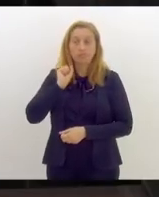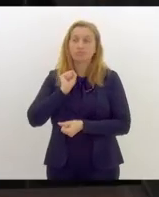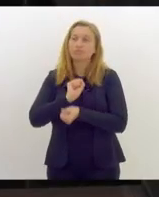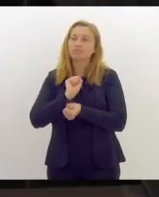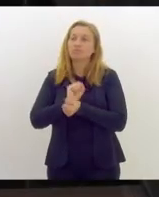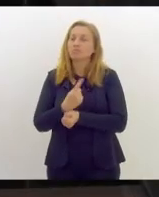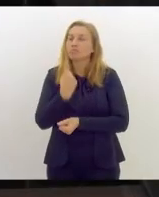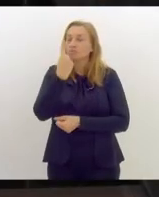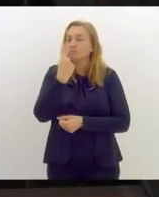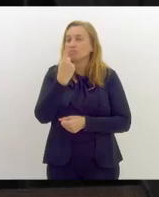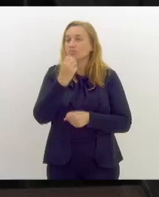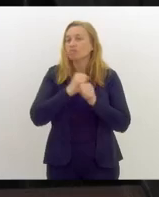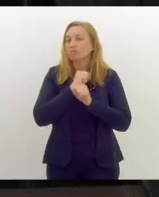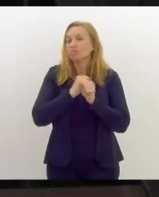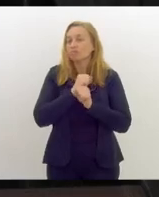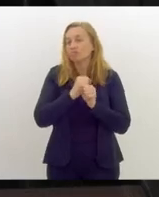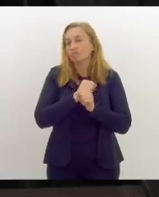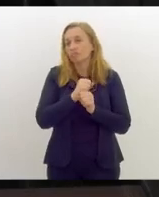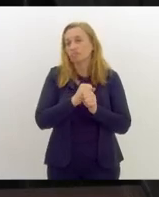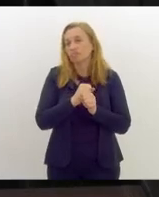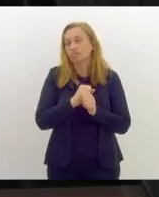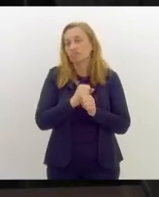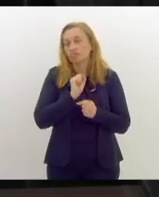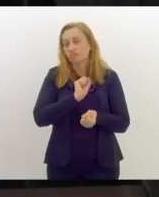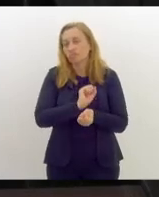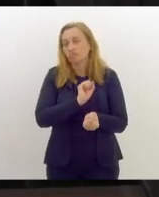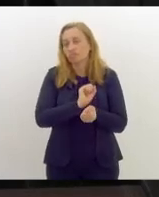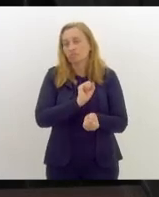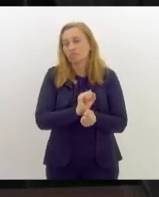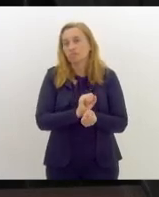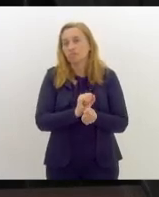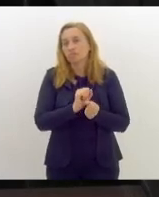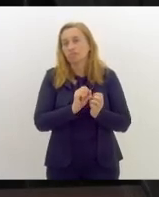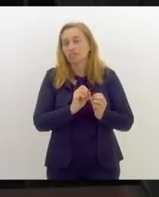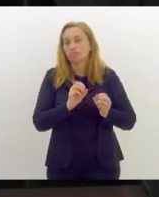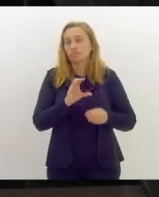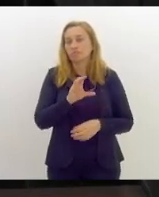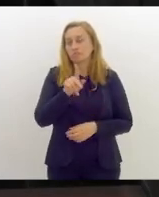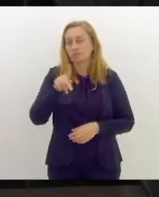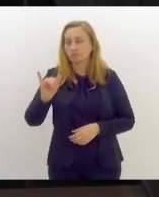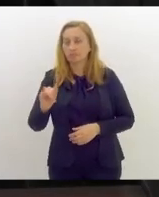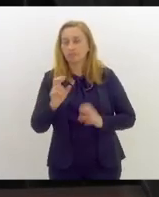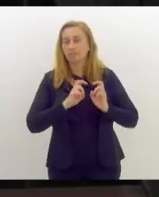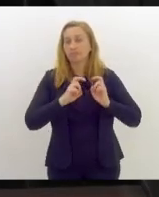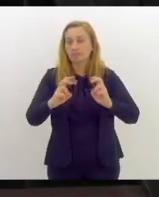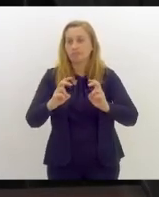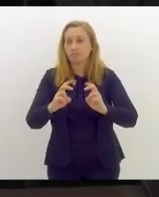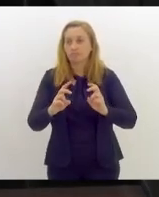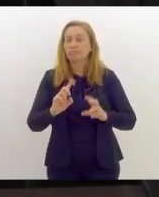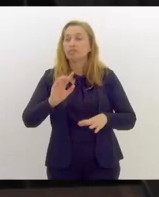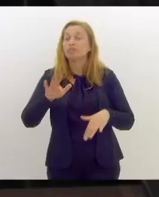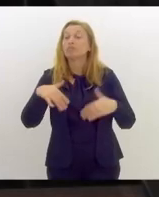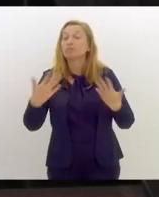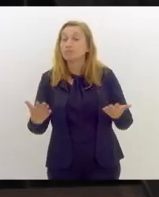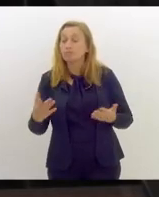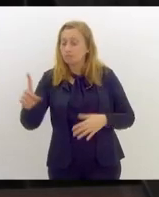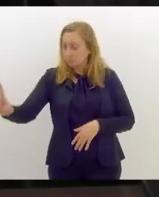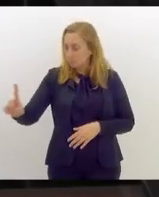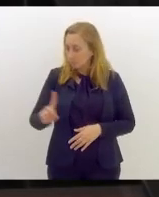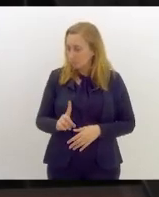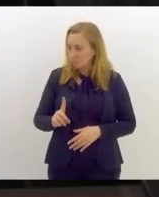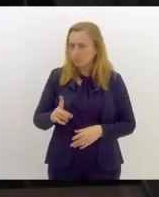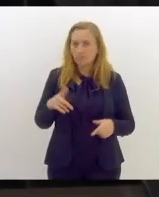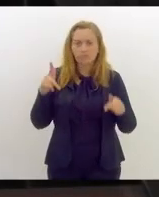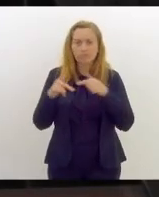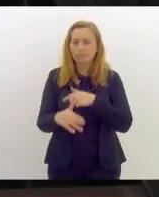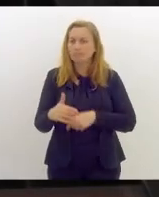a instalação da CPI 3 da SuperVia e quando o secretário aqui esteve se julgou impedido